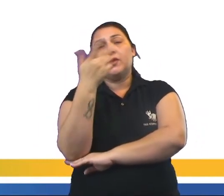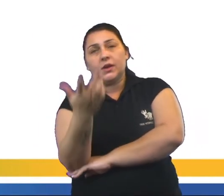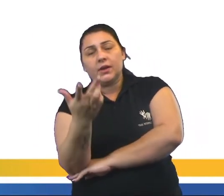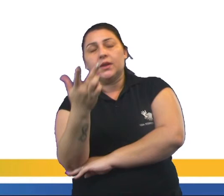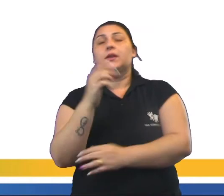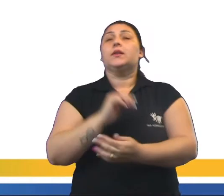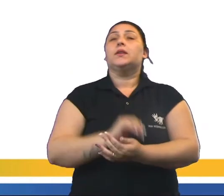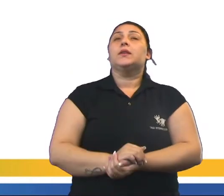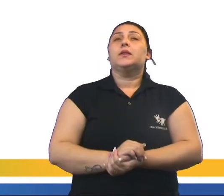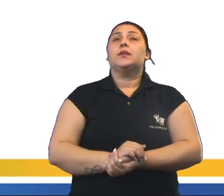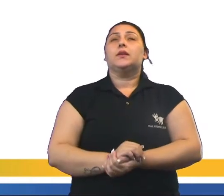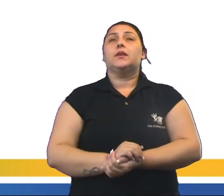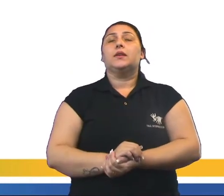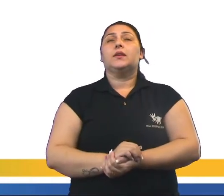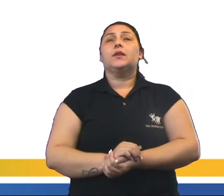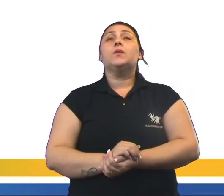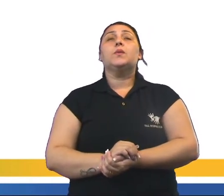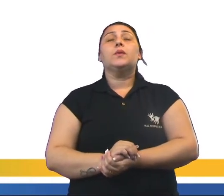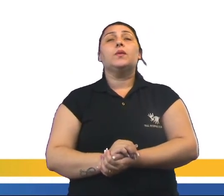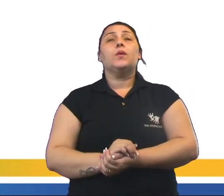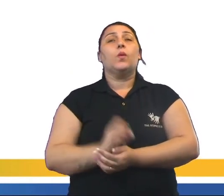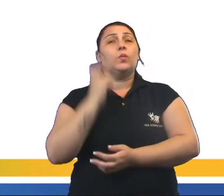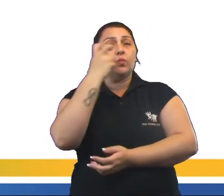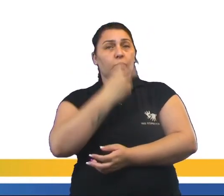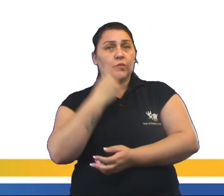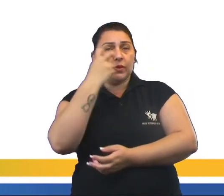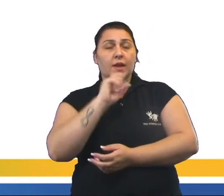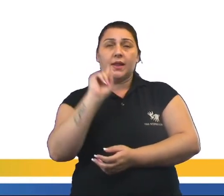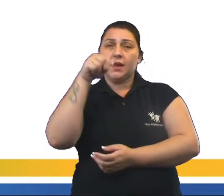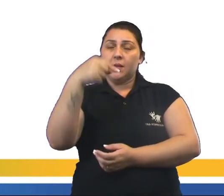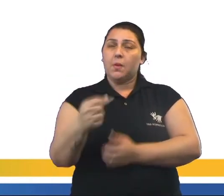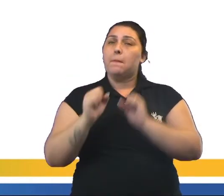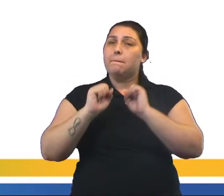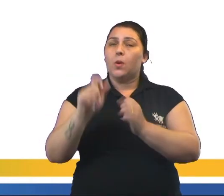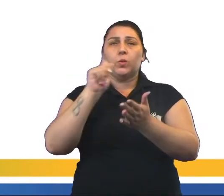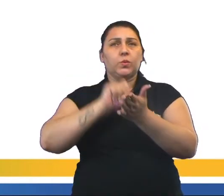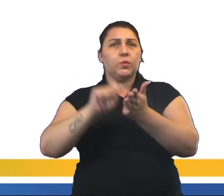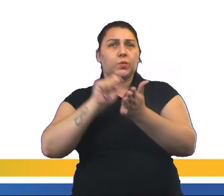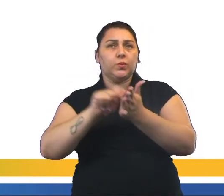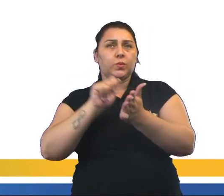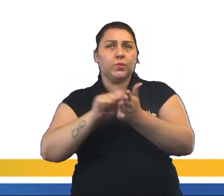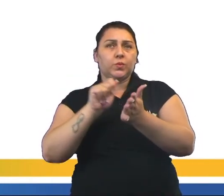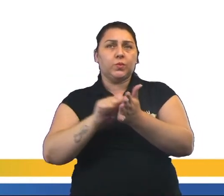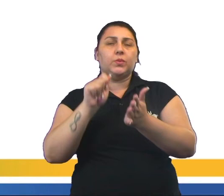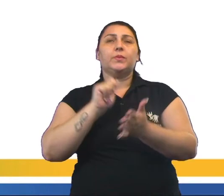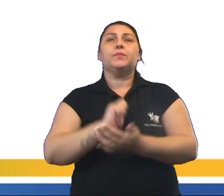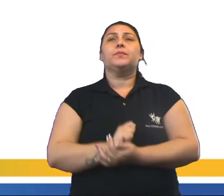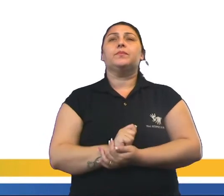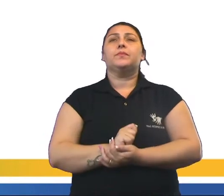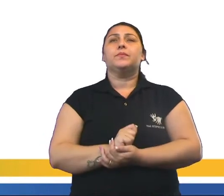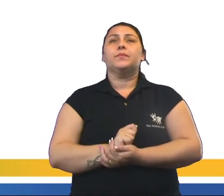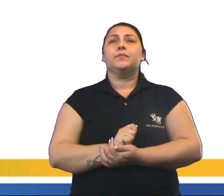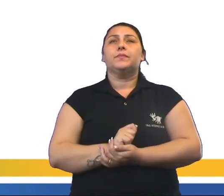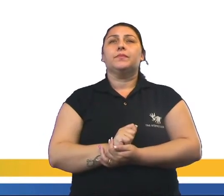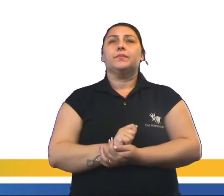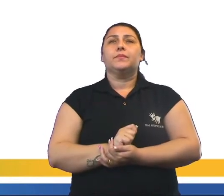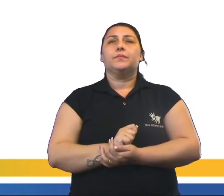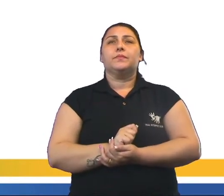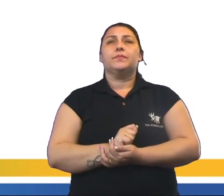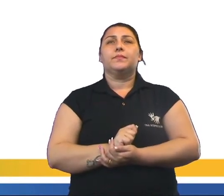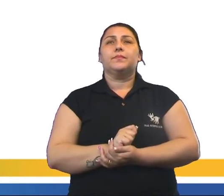falei, tá? Usualmente ela é realizada oralmente, depois ela pode ser transposta à